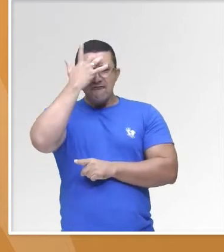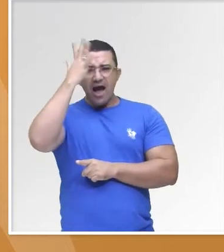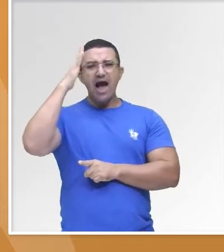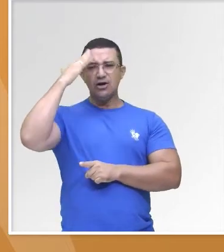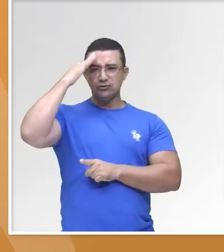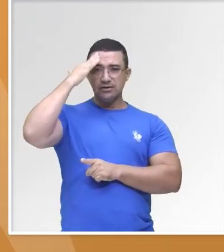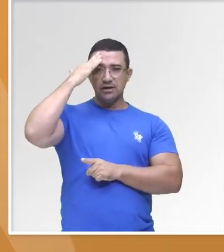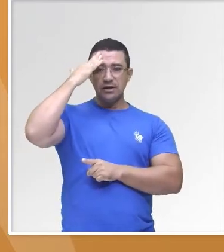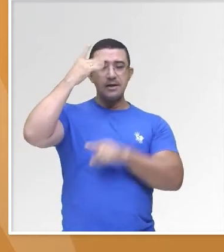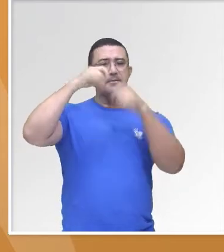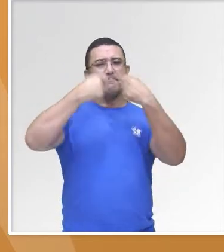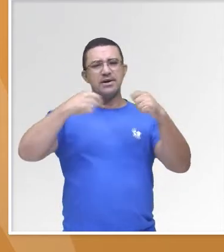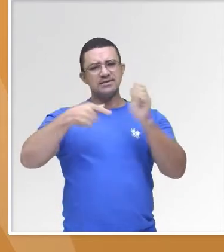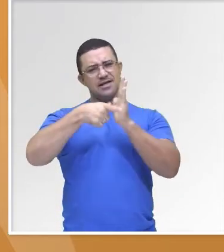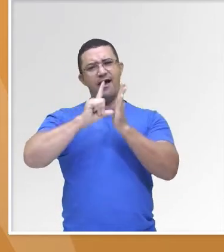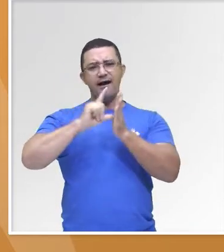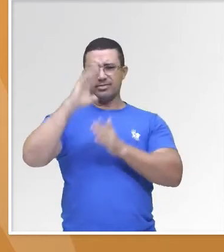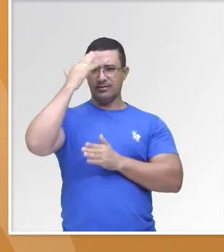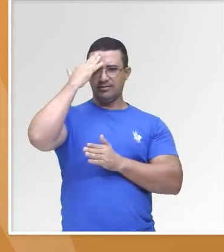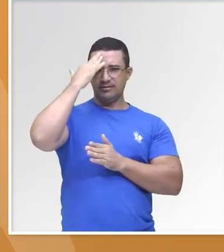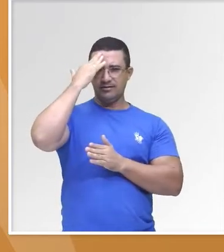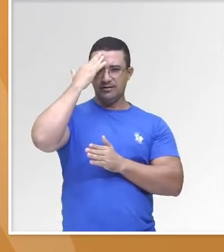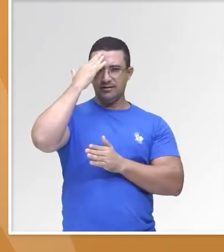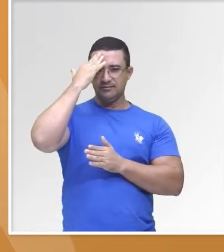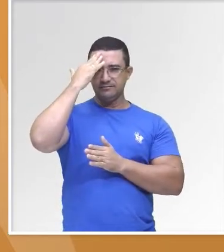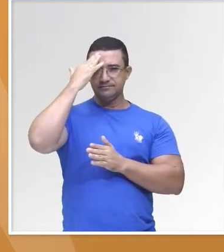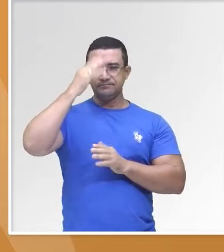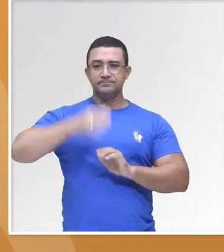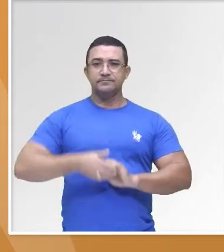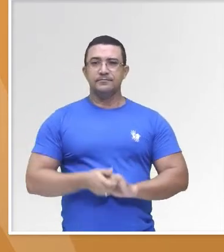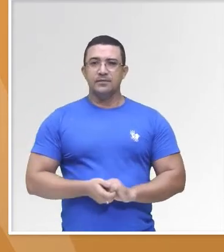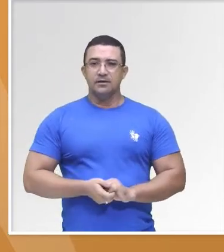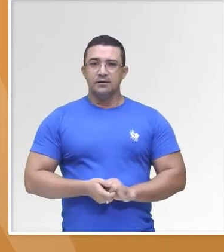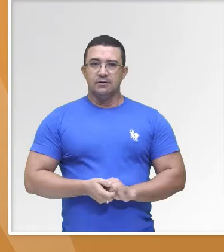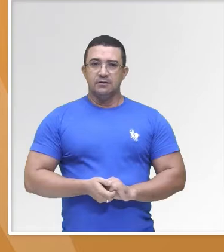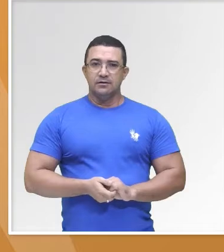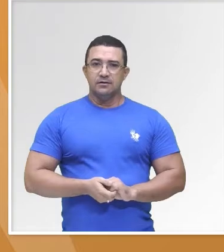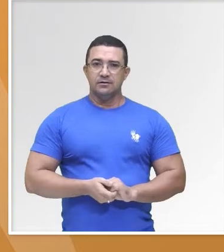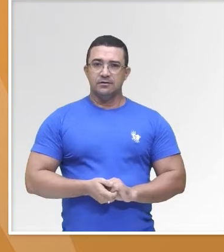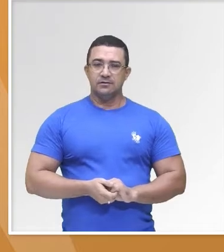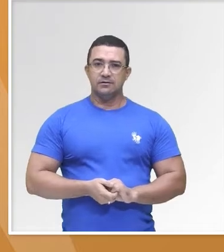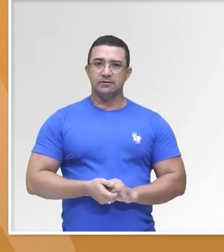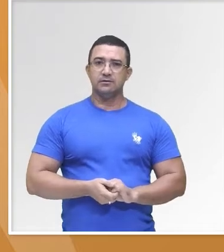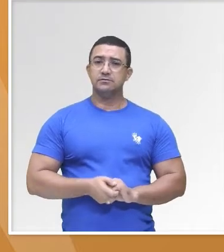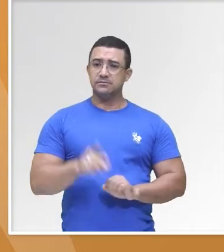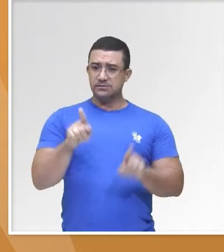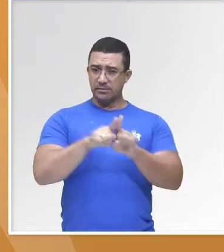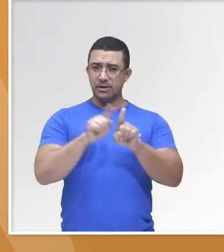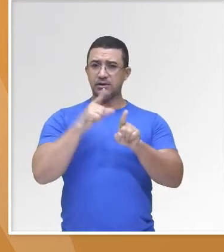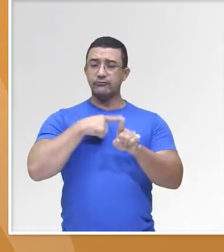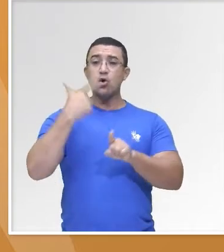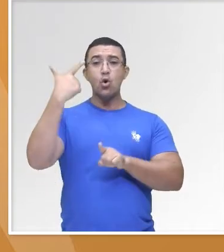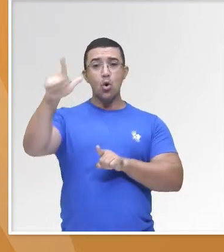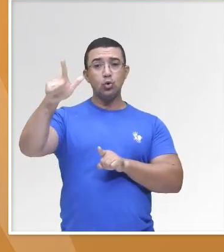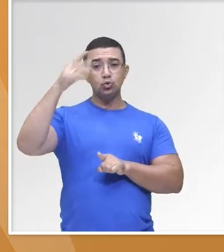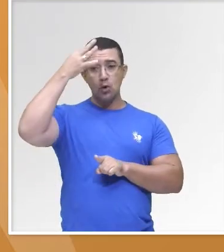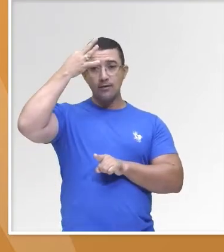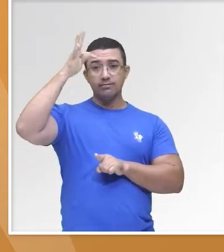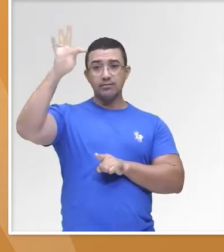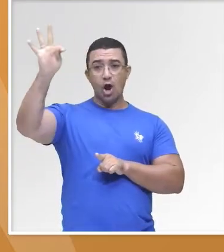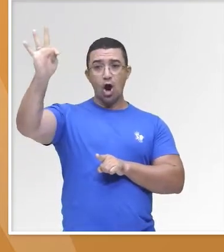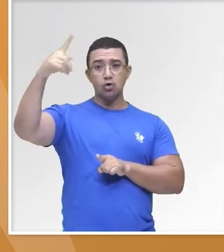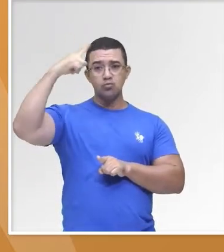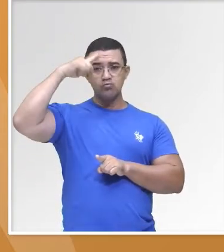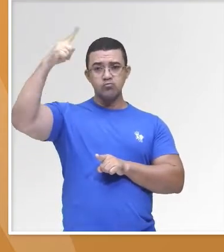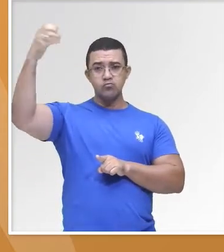uma questão de interpretação, de reflexão. John Locke não foi o único teórico iluminista. Nós trouxemos outro para